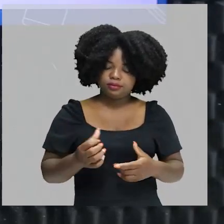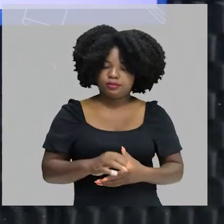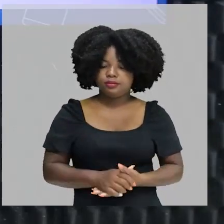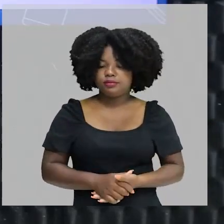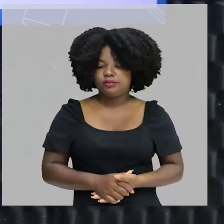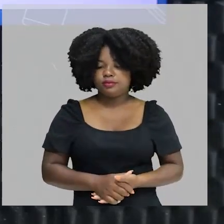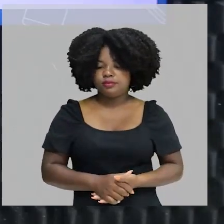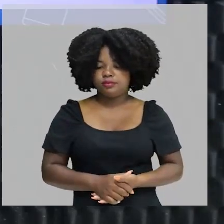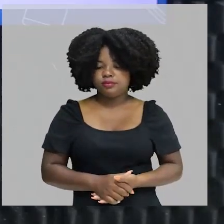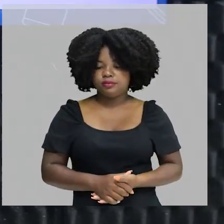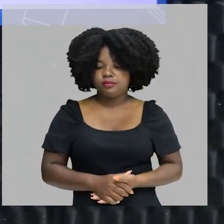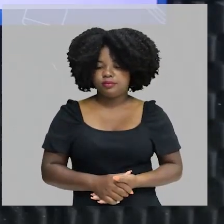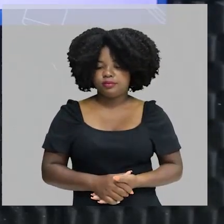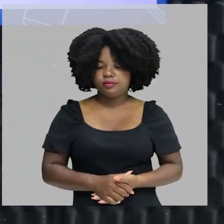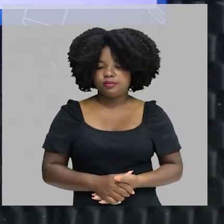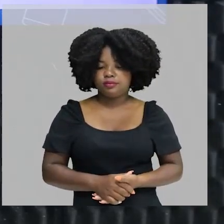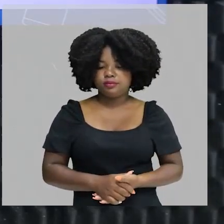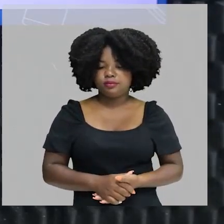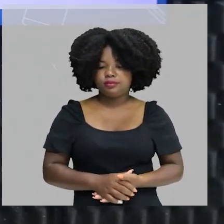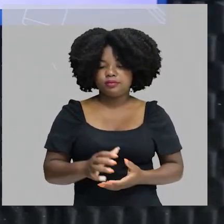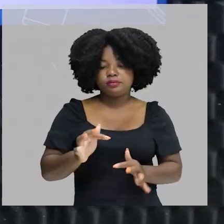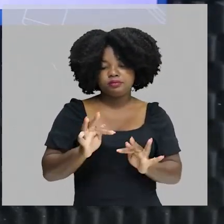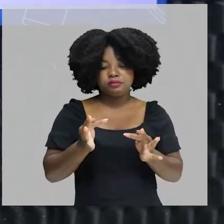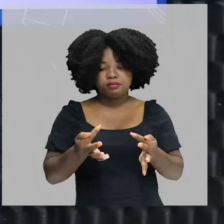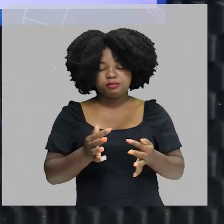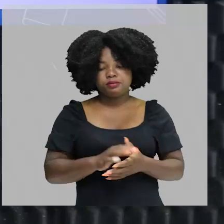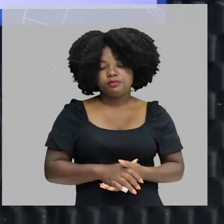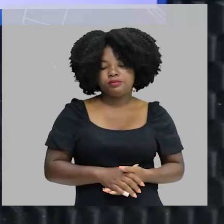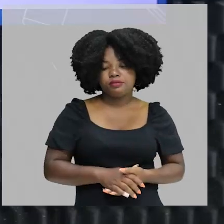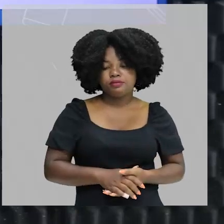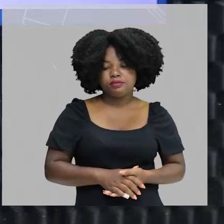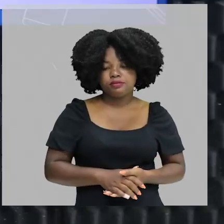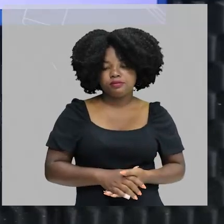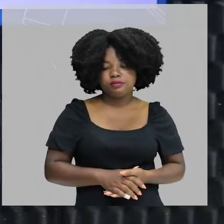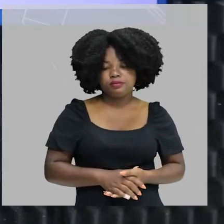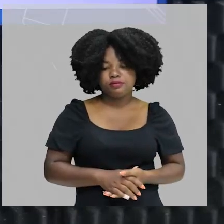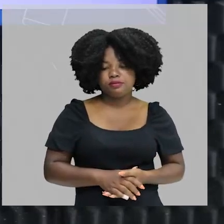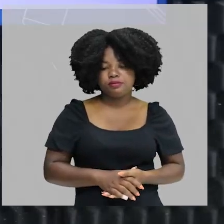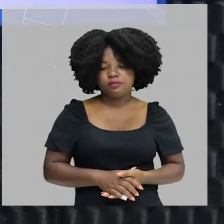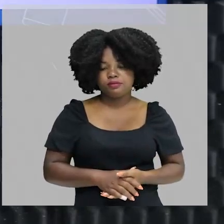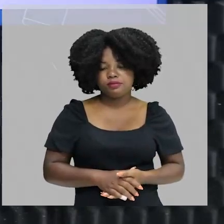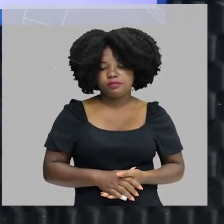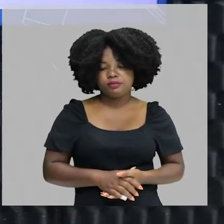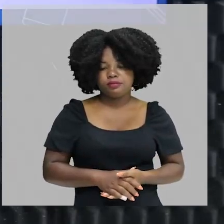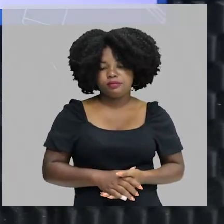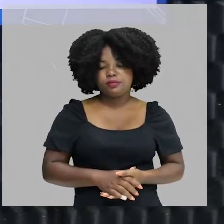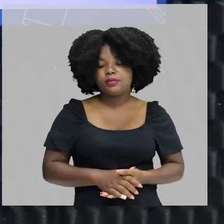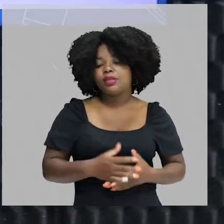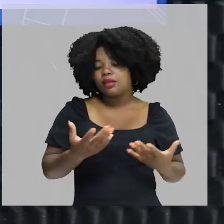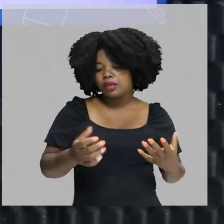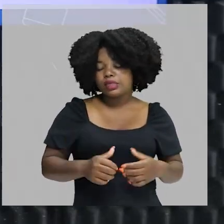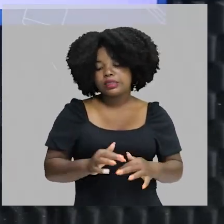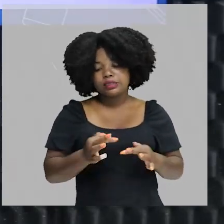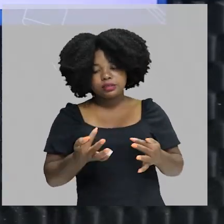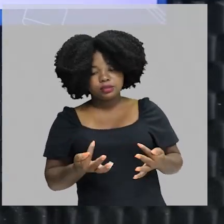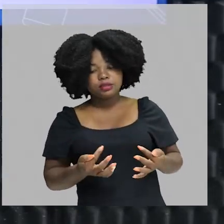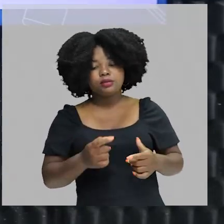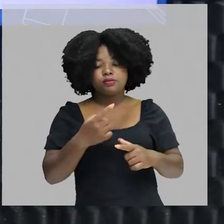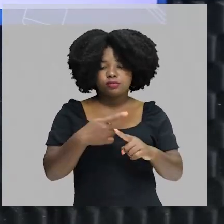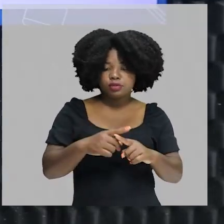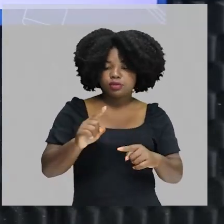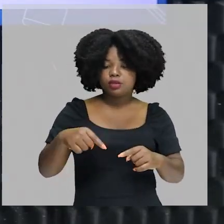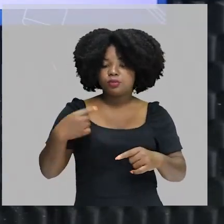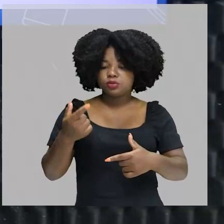por 56, turminha. Muito simples, né? Aí, agora, aquele cálculo, aquela matemática simples. Vamos